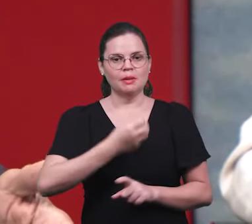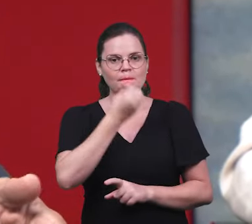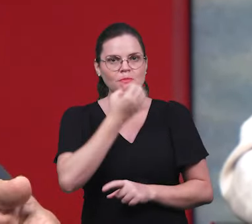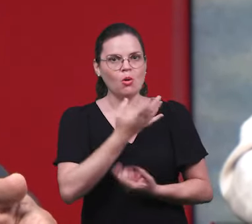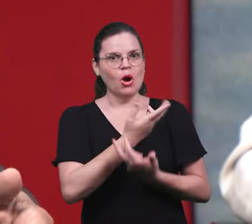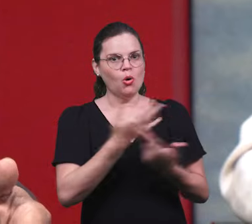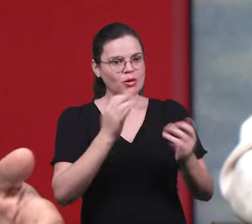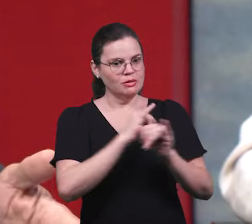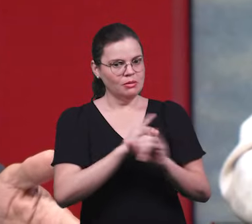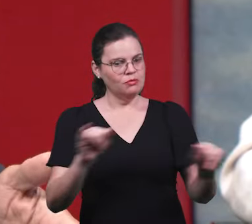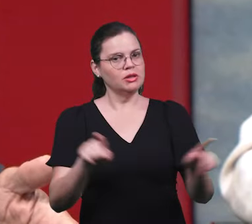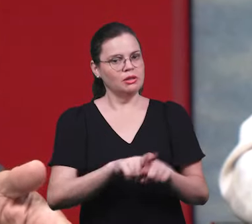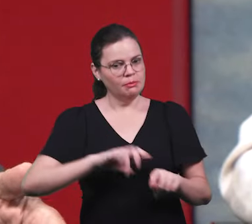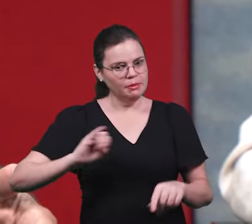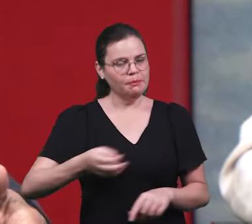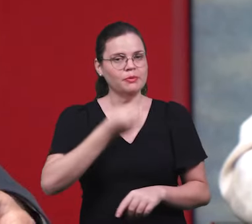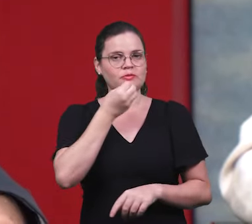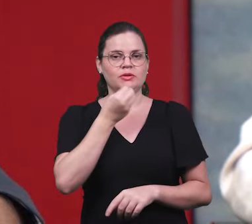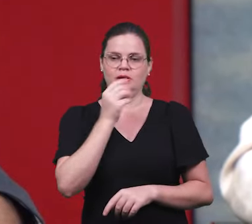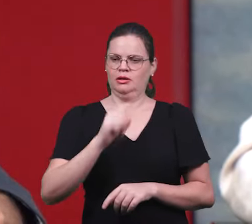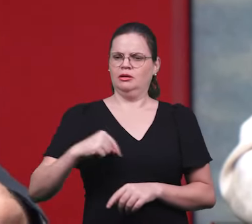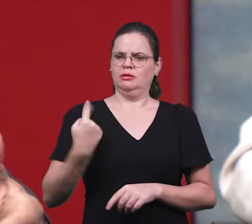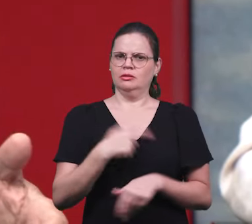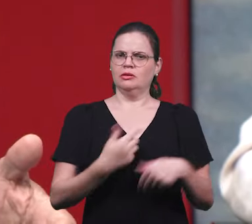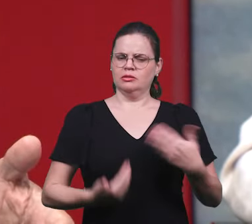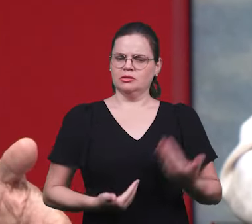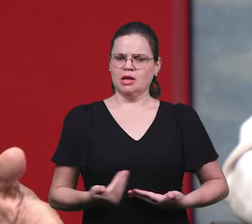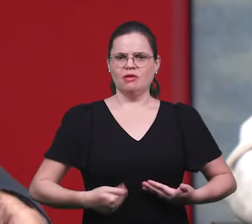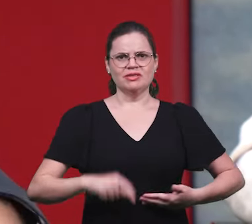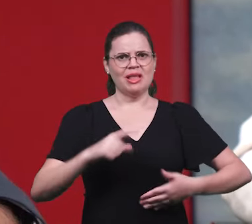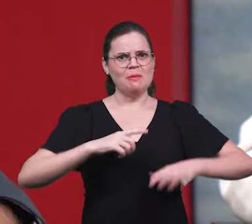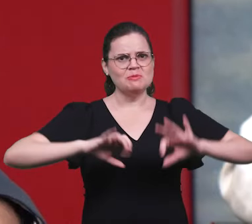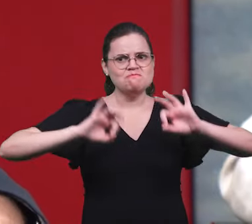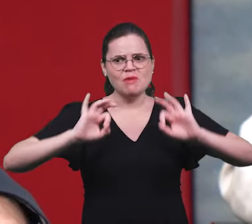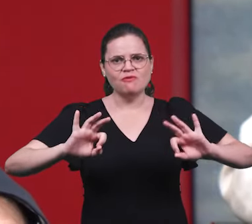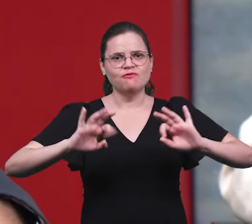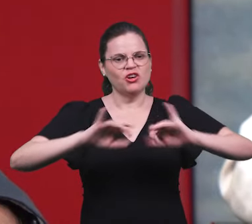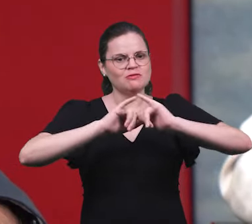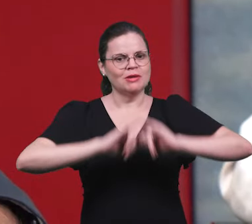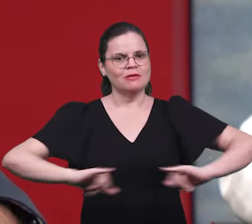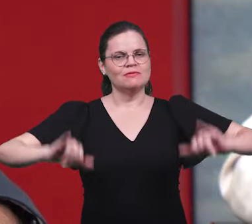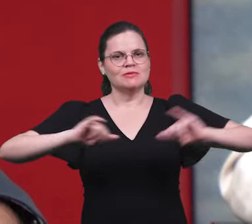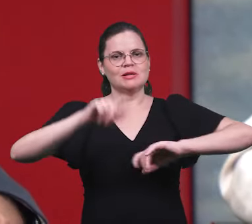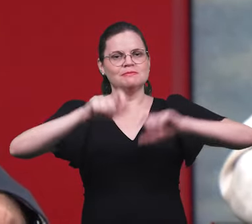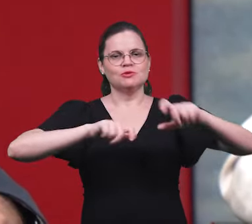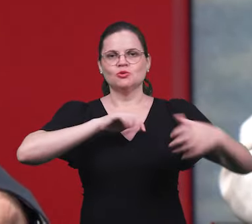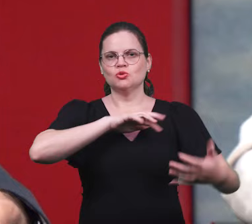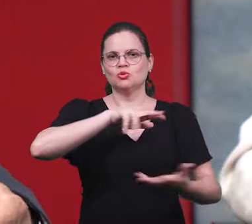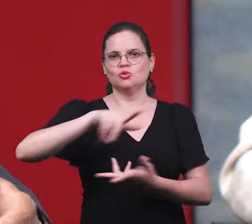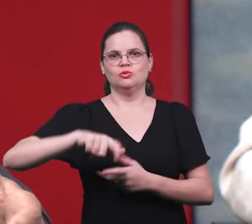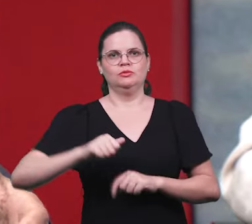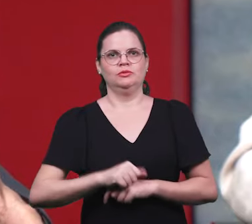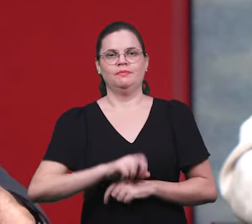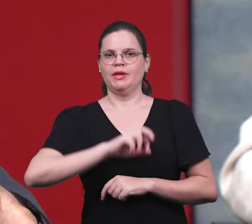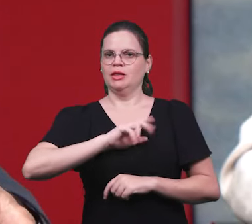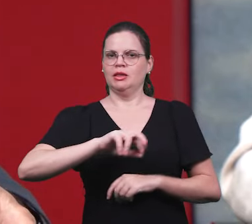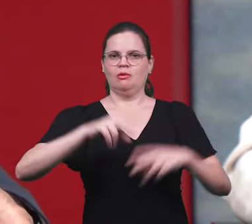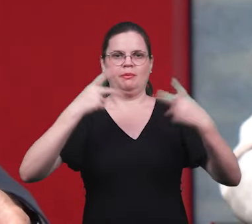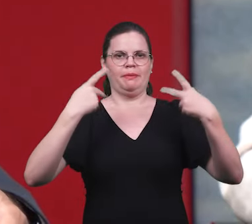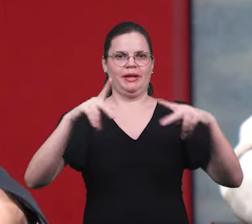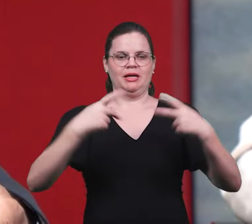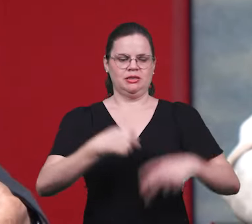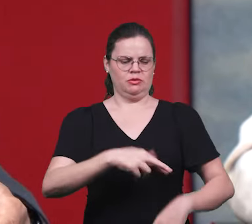dizer. E nós, servos de Deus, temos algo excelente para dizermos para o mundo, que não é a pregação de uma